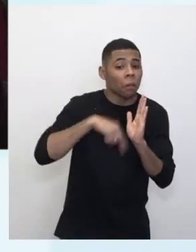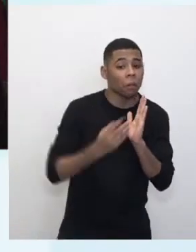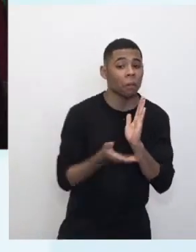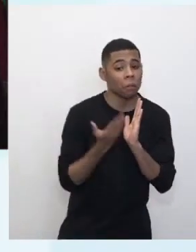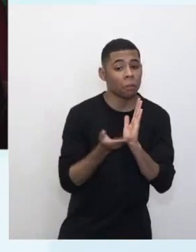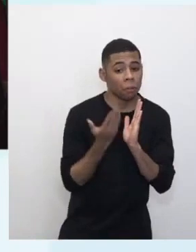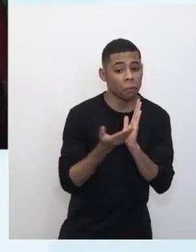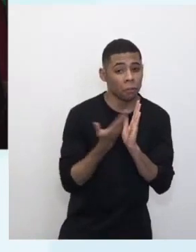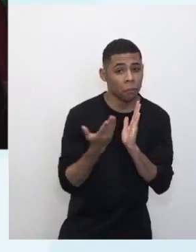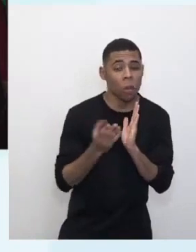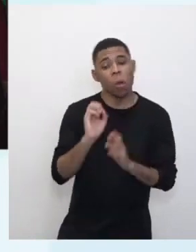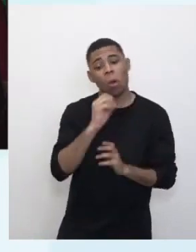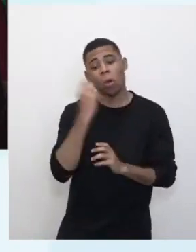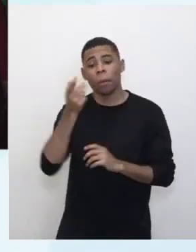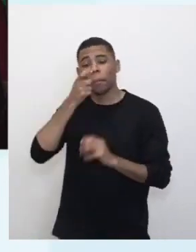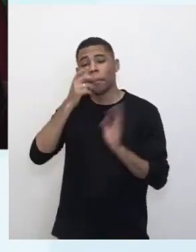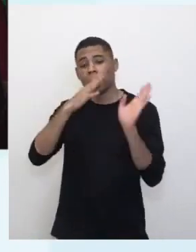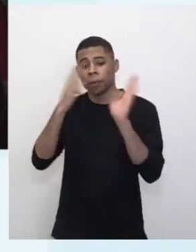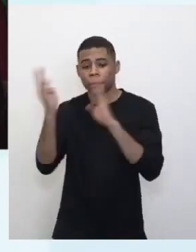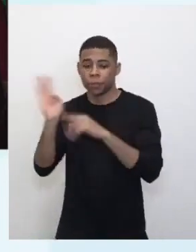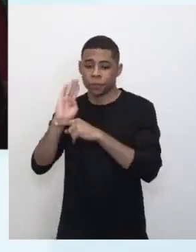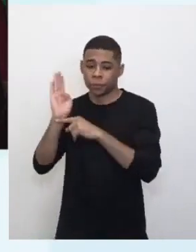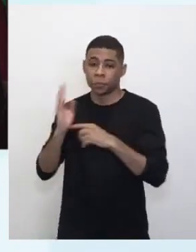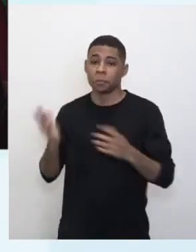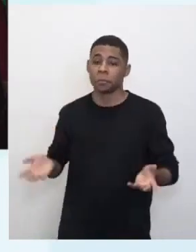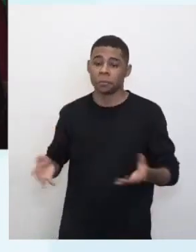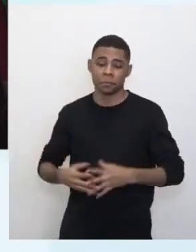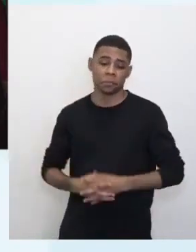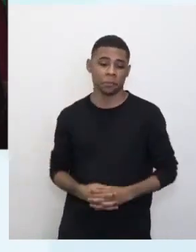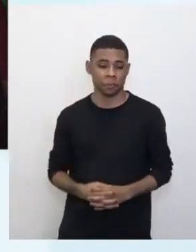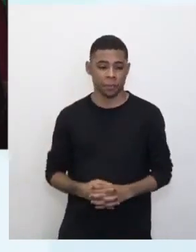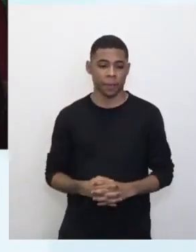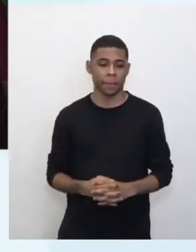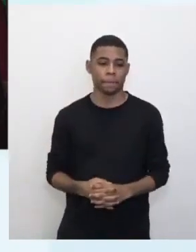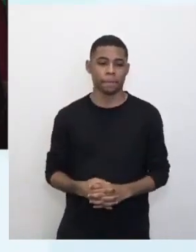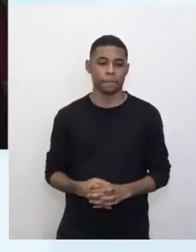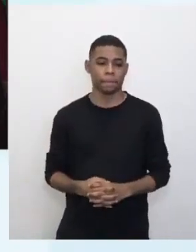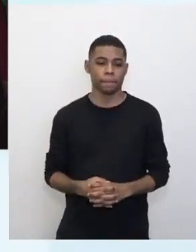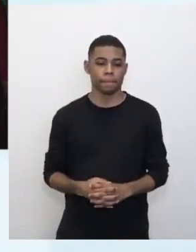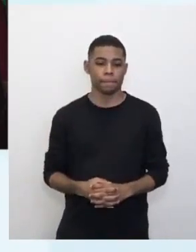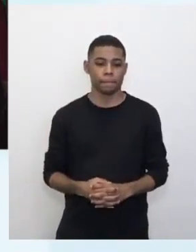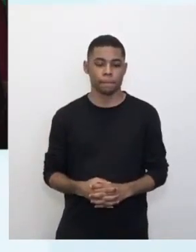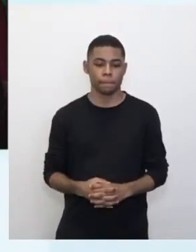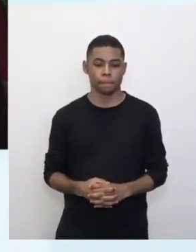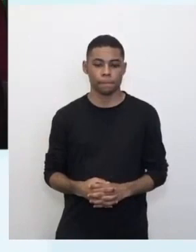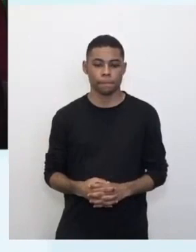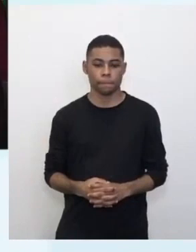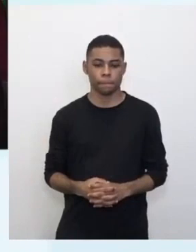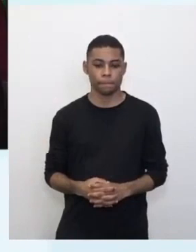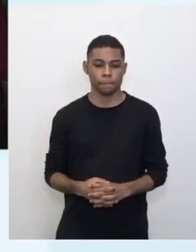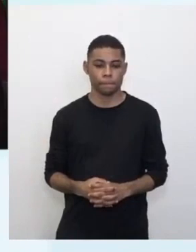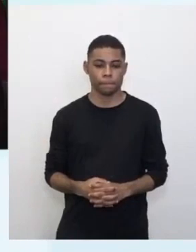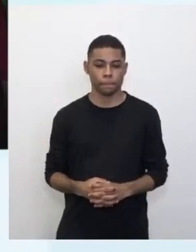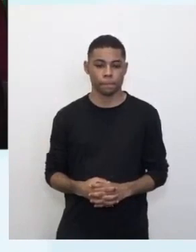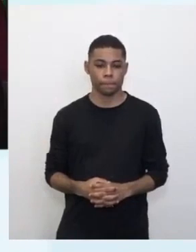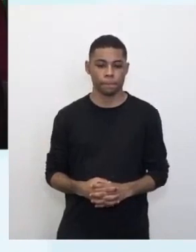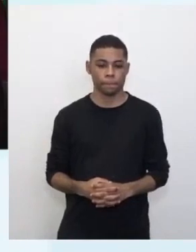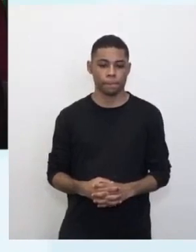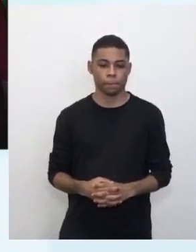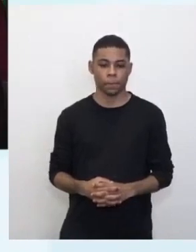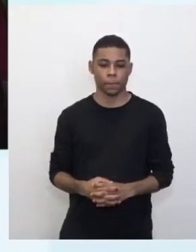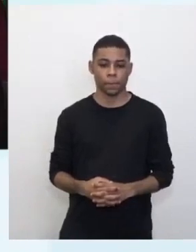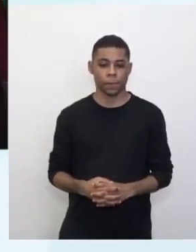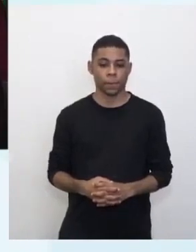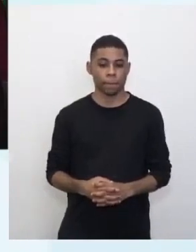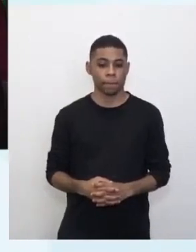ler, Você pode escolher ou ler o livro ou assistir o filme. That's it. E já vamos trabalhar aqui o que